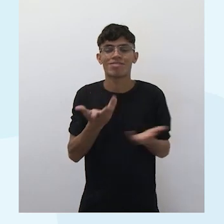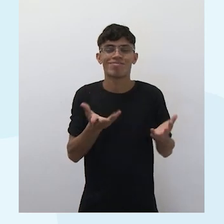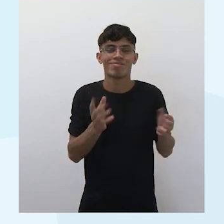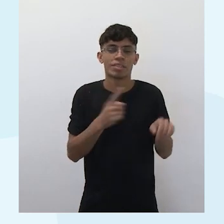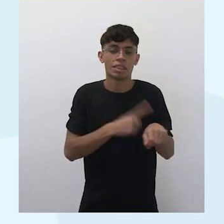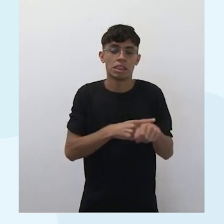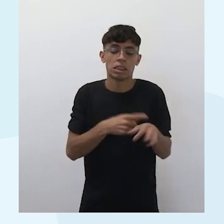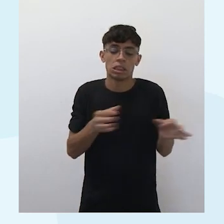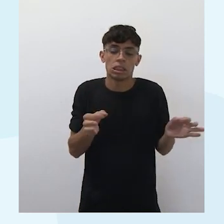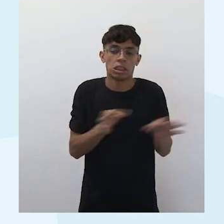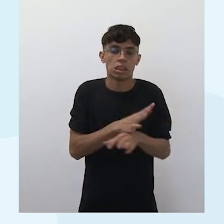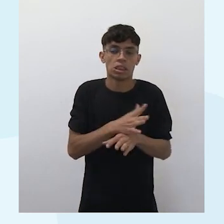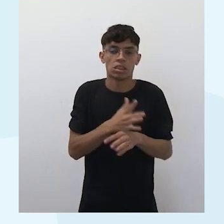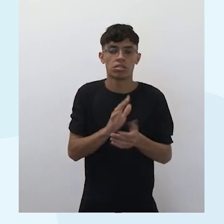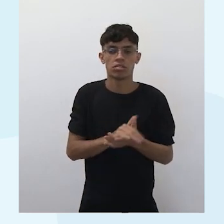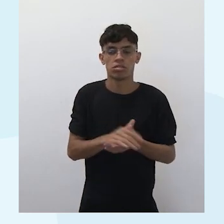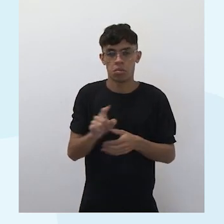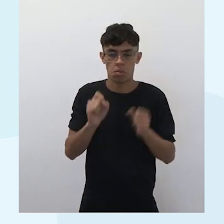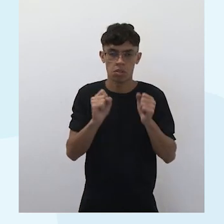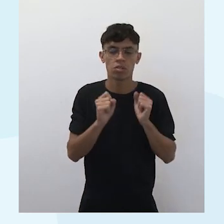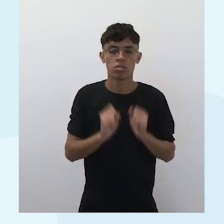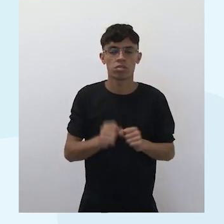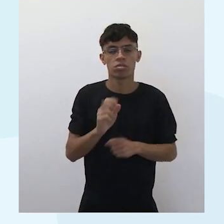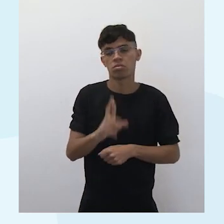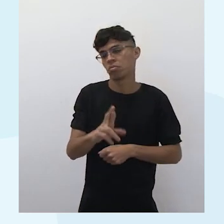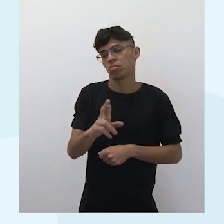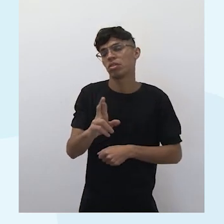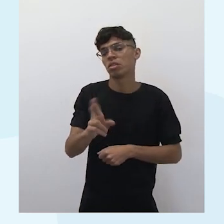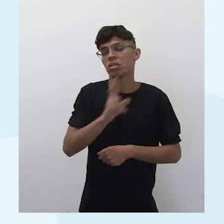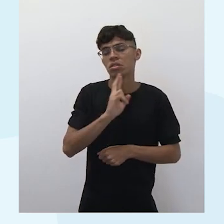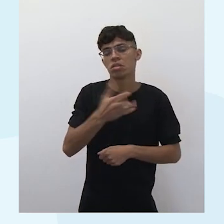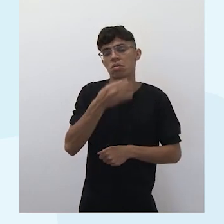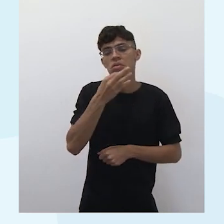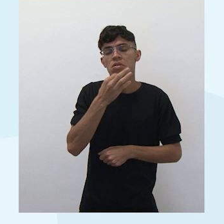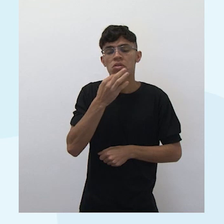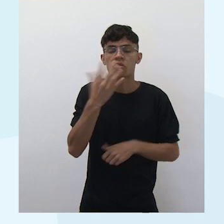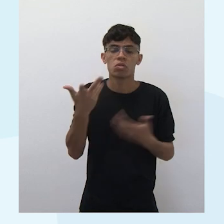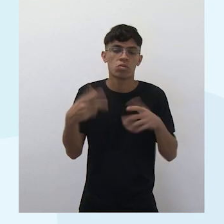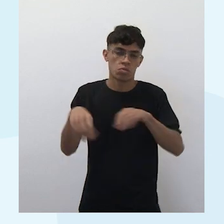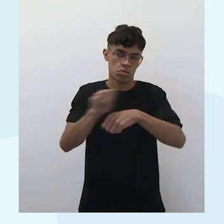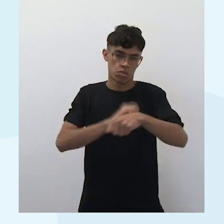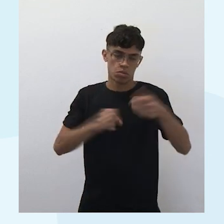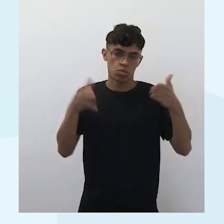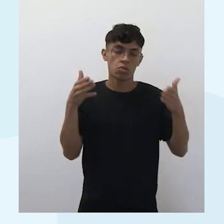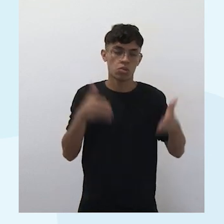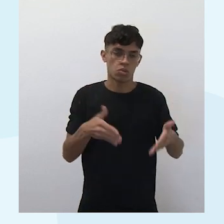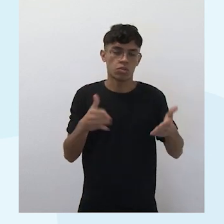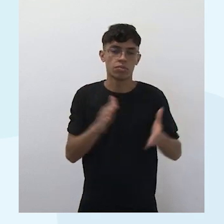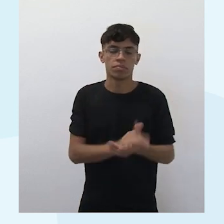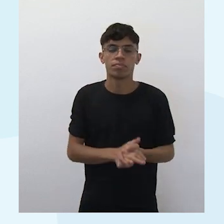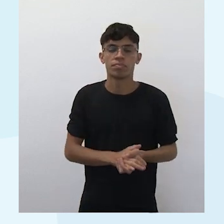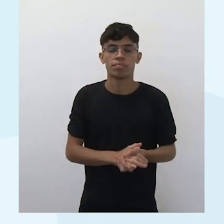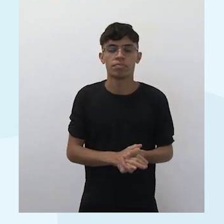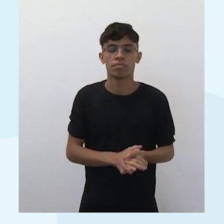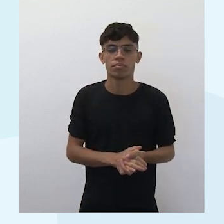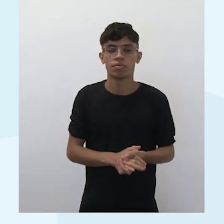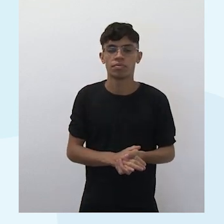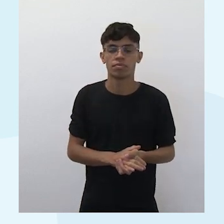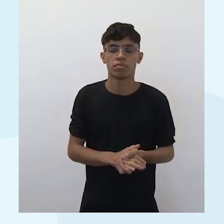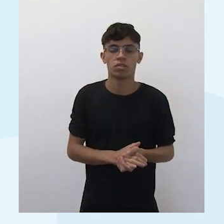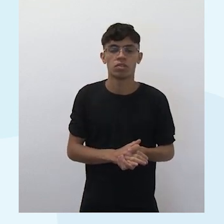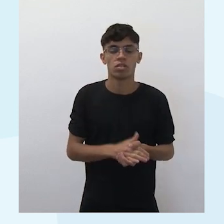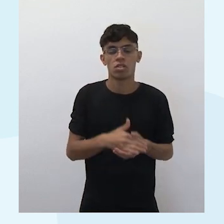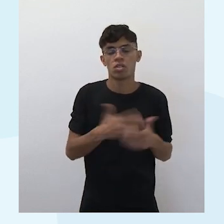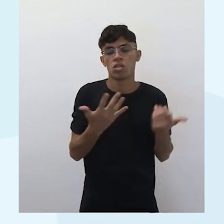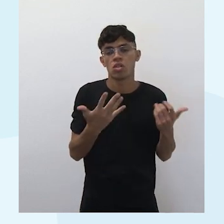pouquinho assim extrapolado, mas vocês podem colocar as suas considerações sobre essa formação de hoje, né? Em que medida a